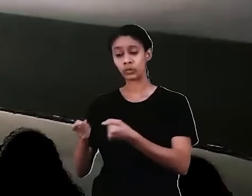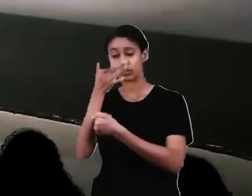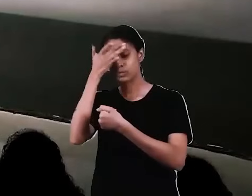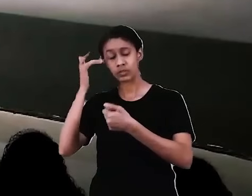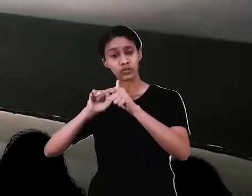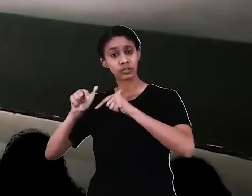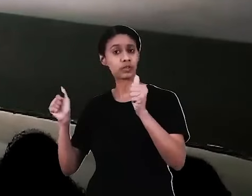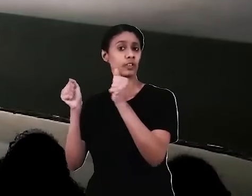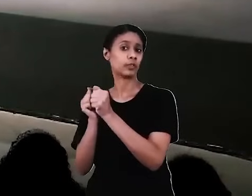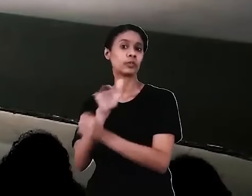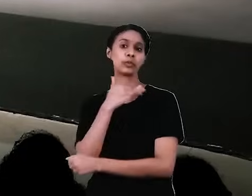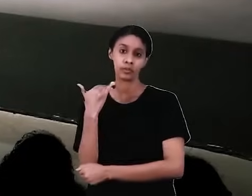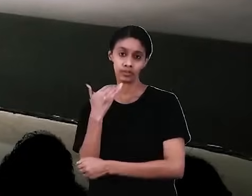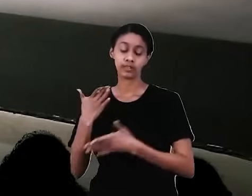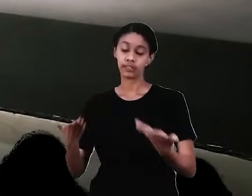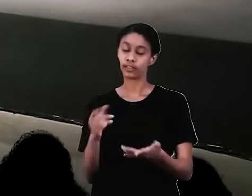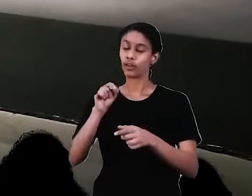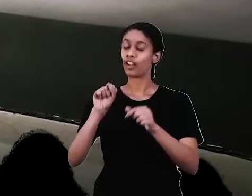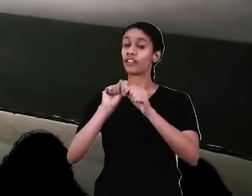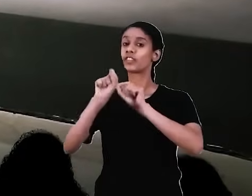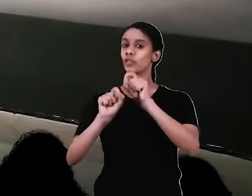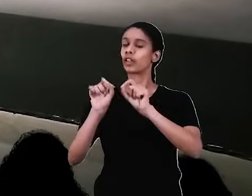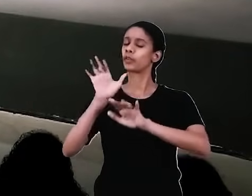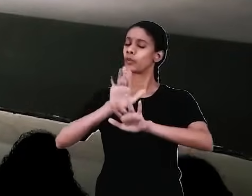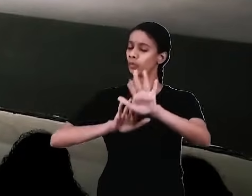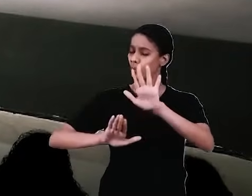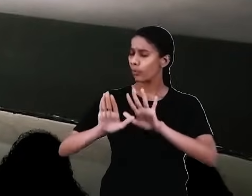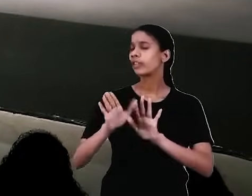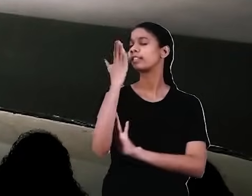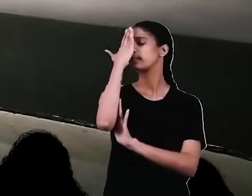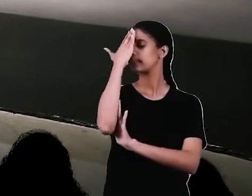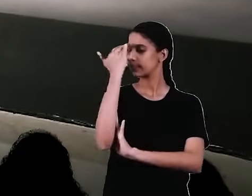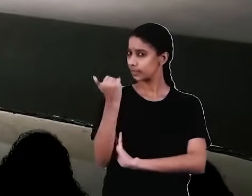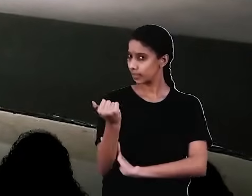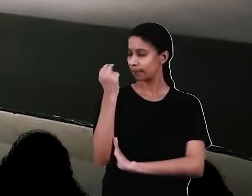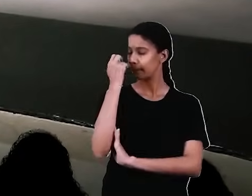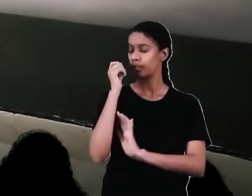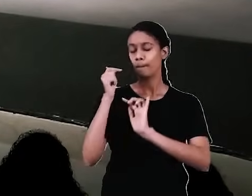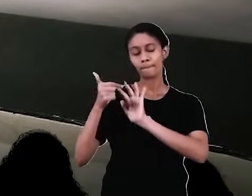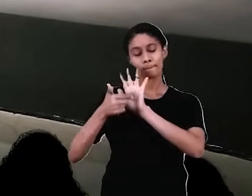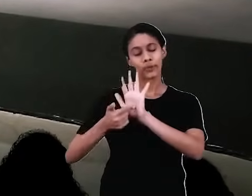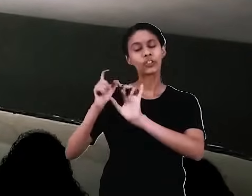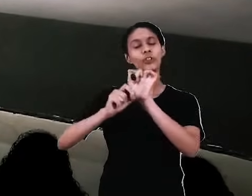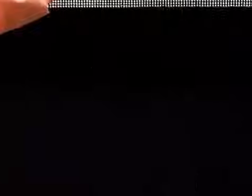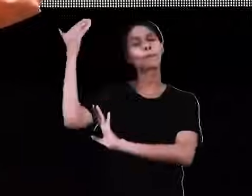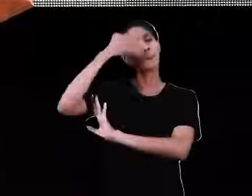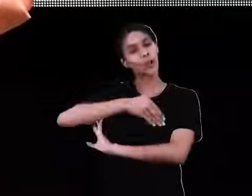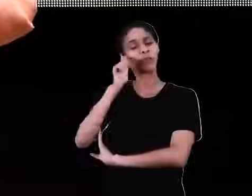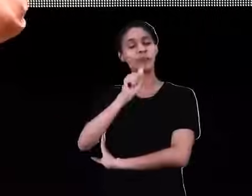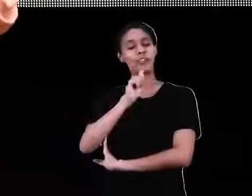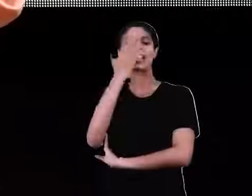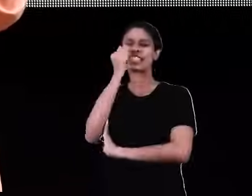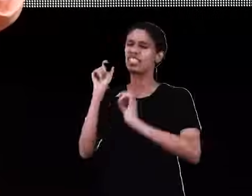que trabalhavam com ela. Então ela agiu com muita prudência, muita sabedoria, já provando que mulher... Gente, mulher